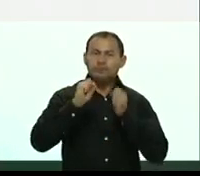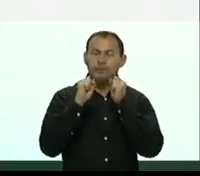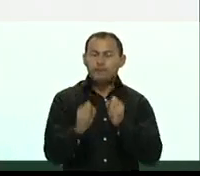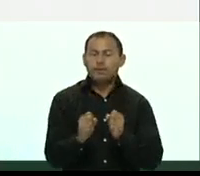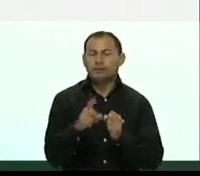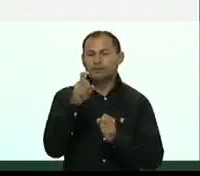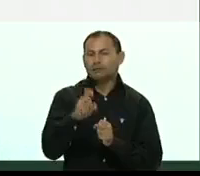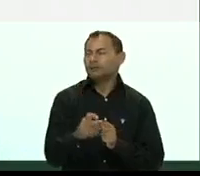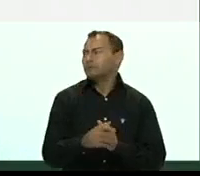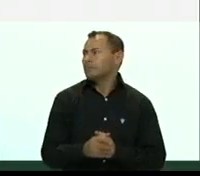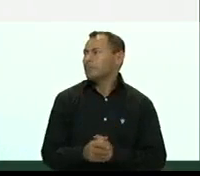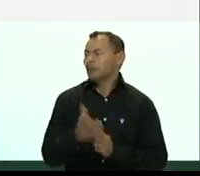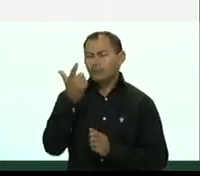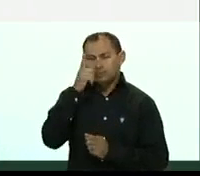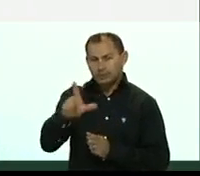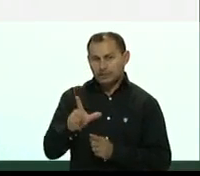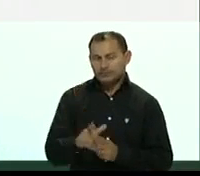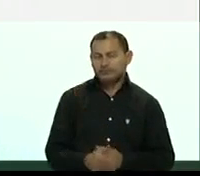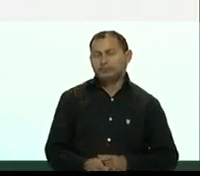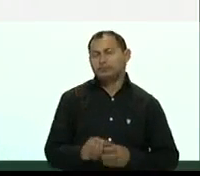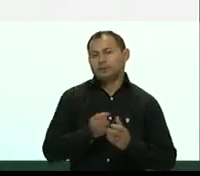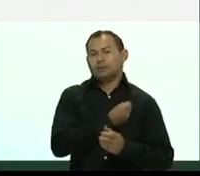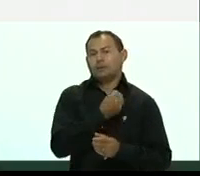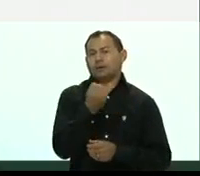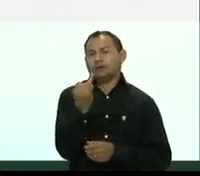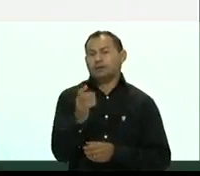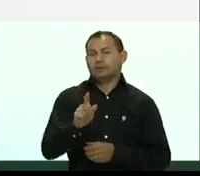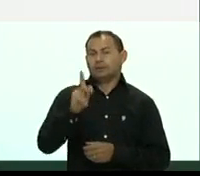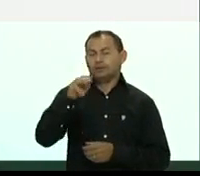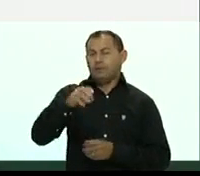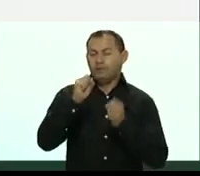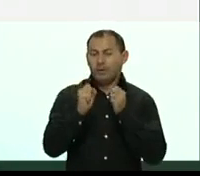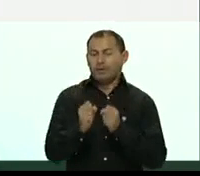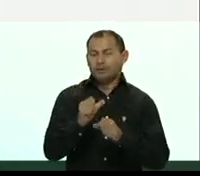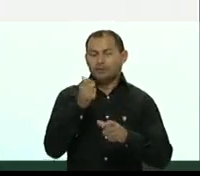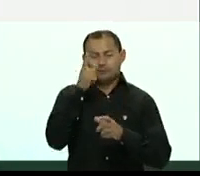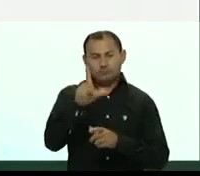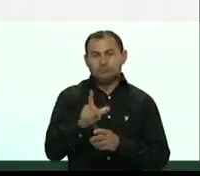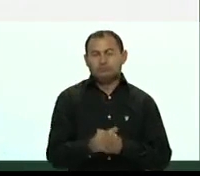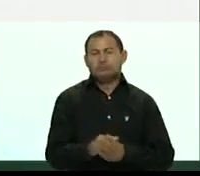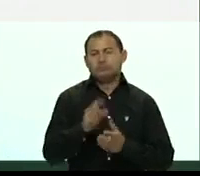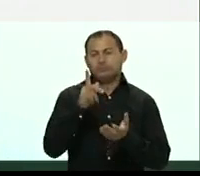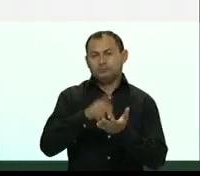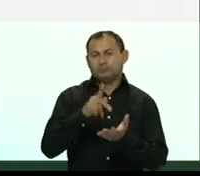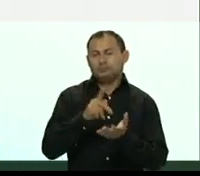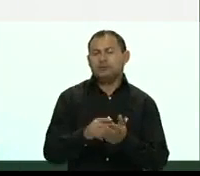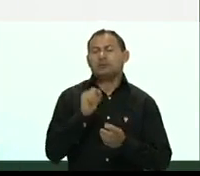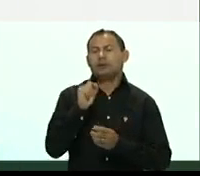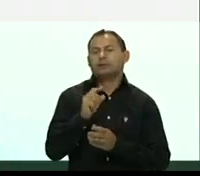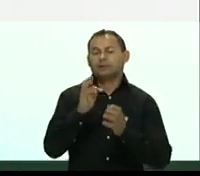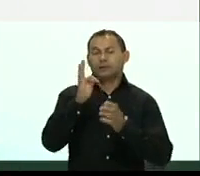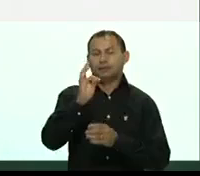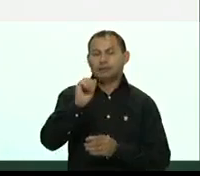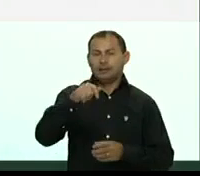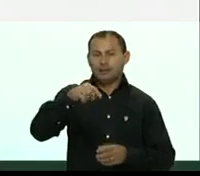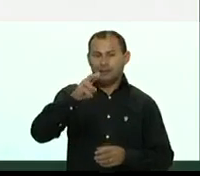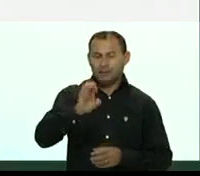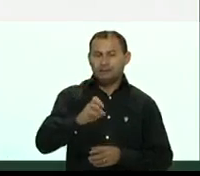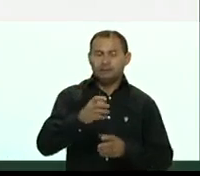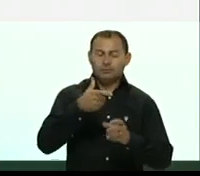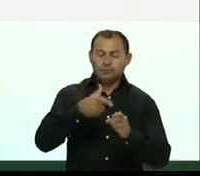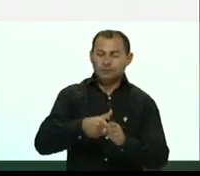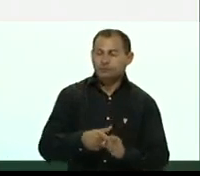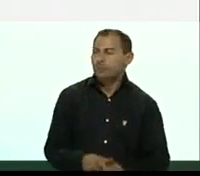pode ser alcançado. Então, é a quantidade de quilometragem que pode ser alcançado com aquele tanque de combustível.